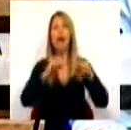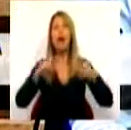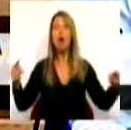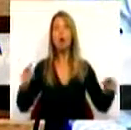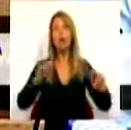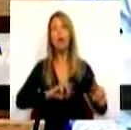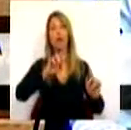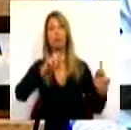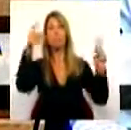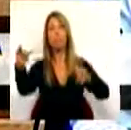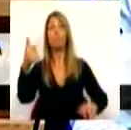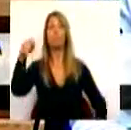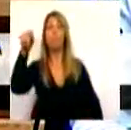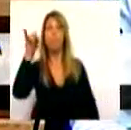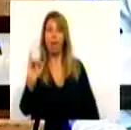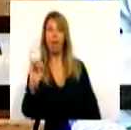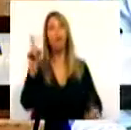que uma parte da dívida